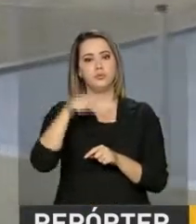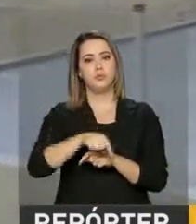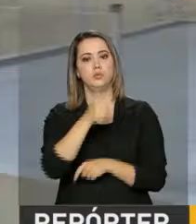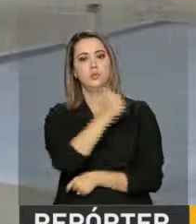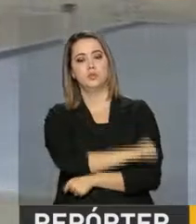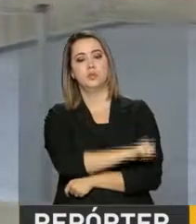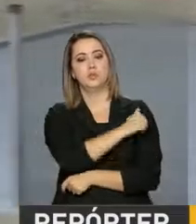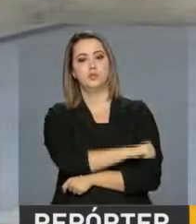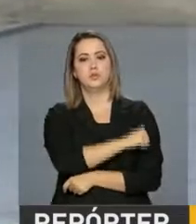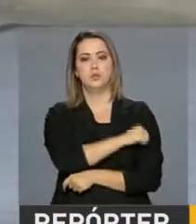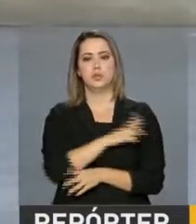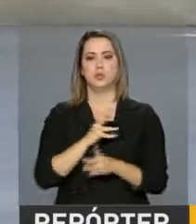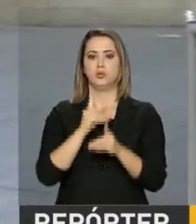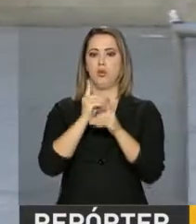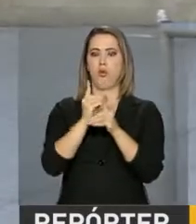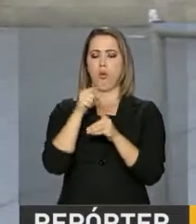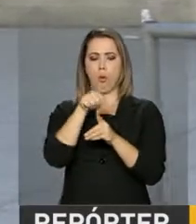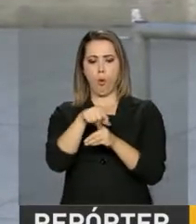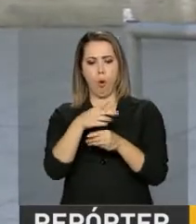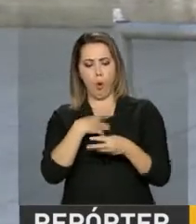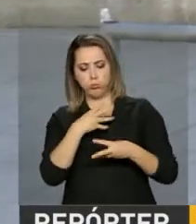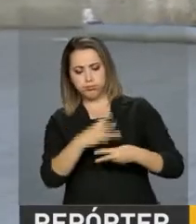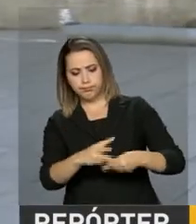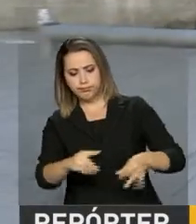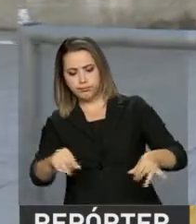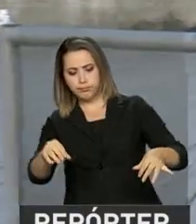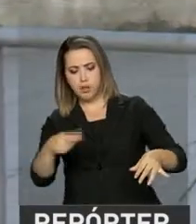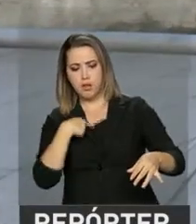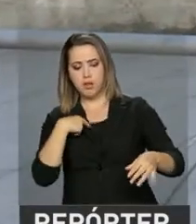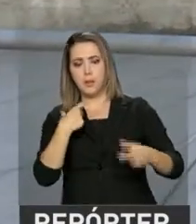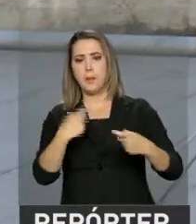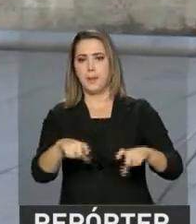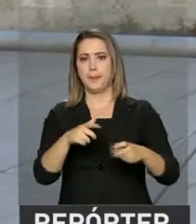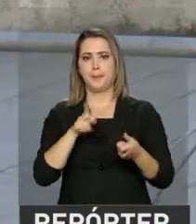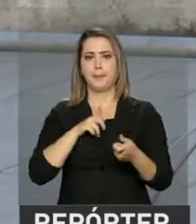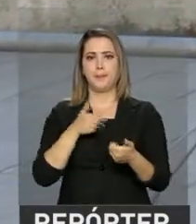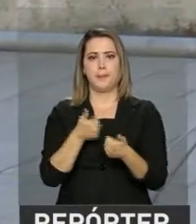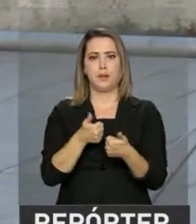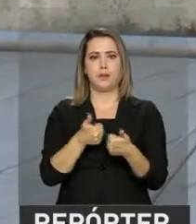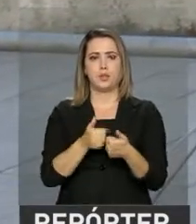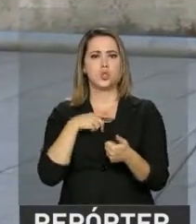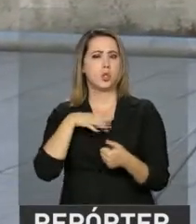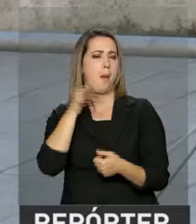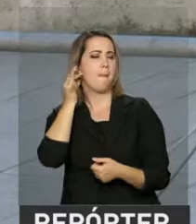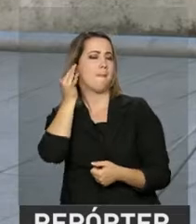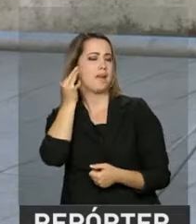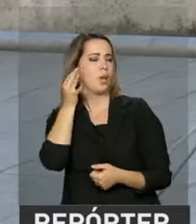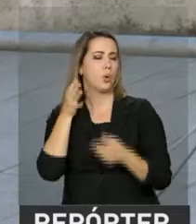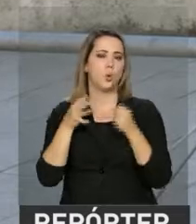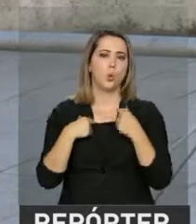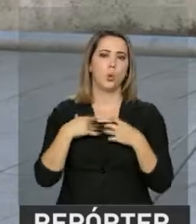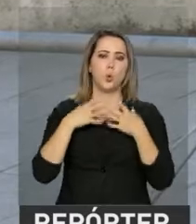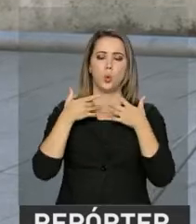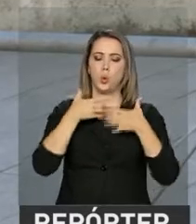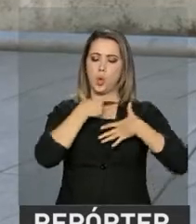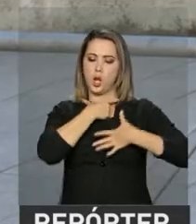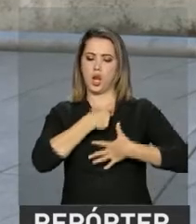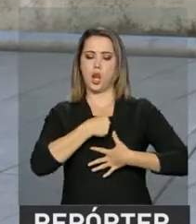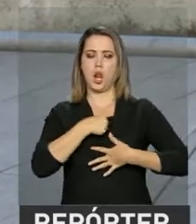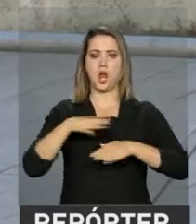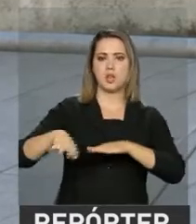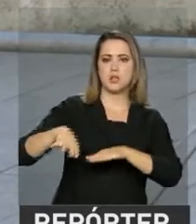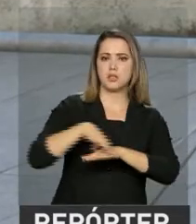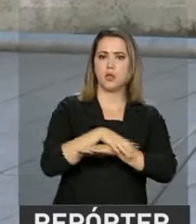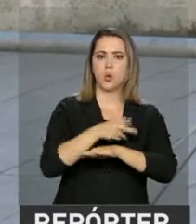do rio é que foram encontrados vestígios dos escravos no local havia brincos colares calçados entre